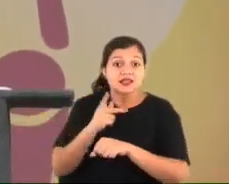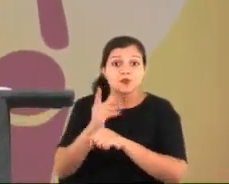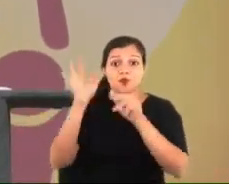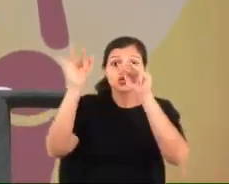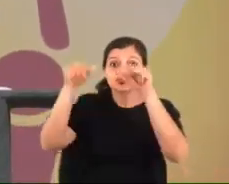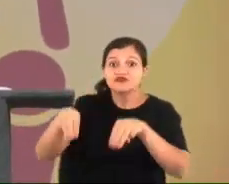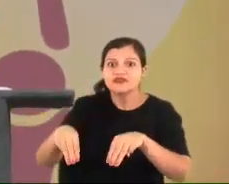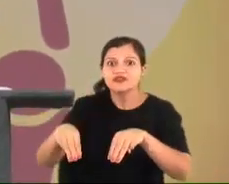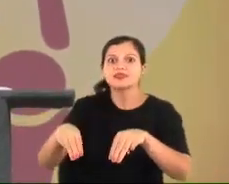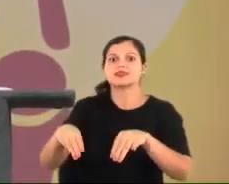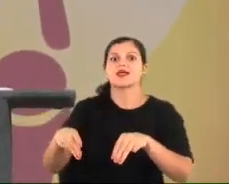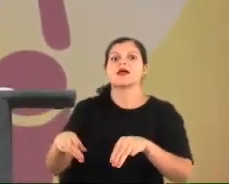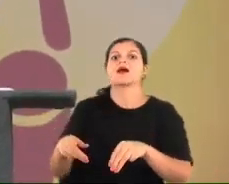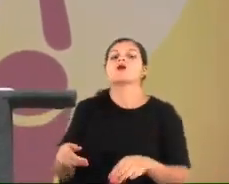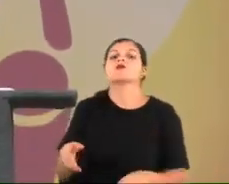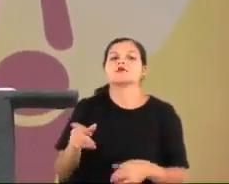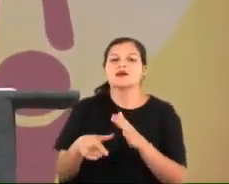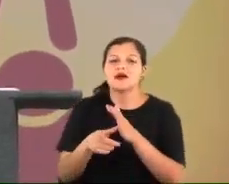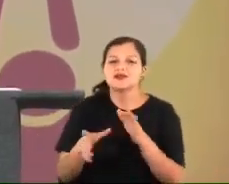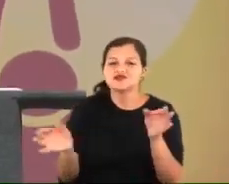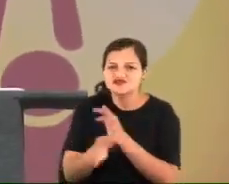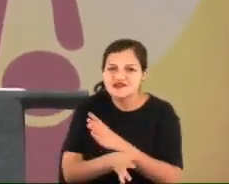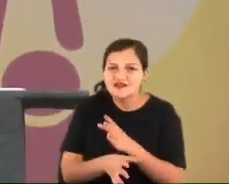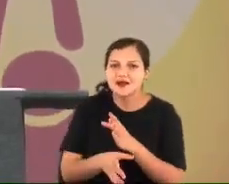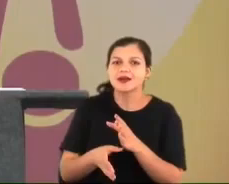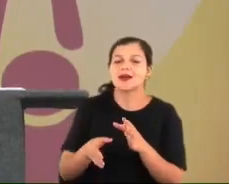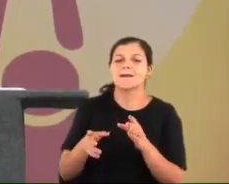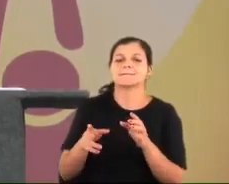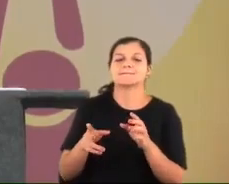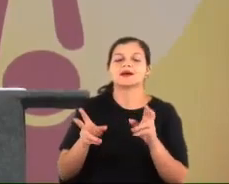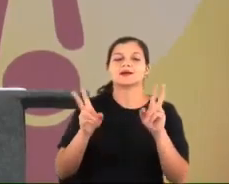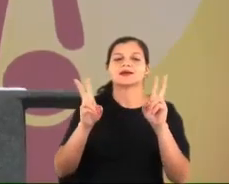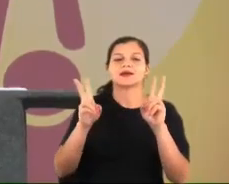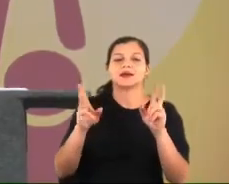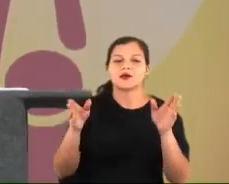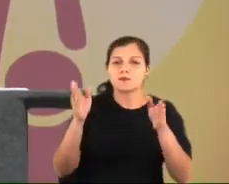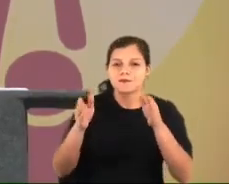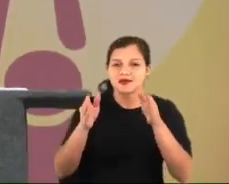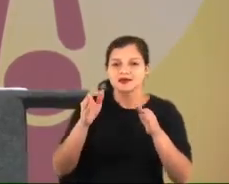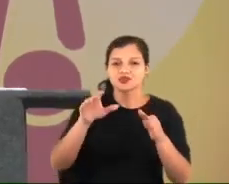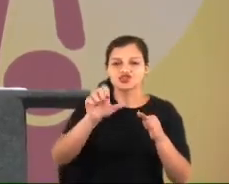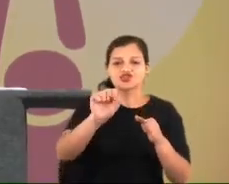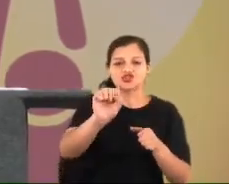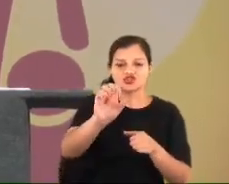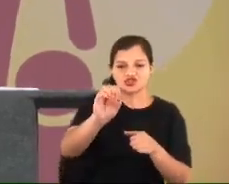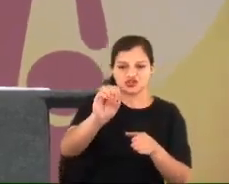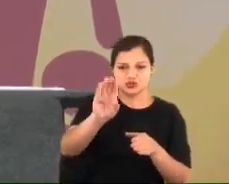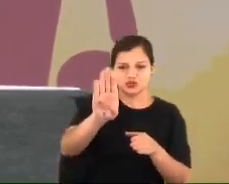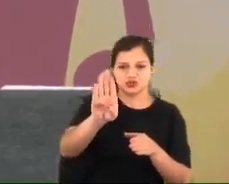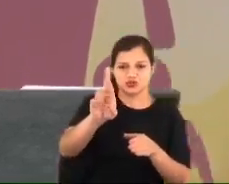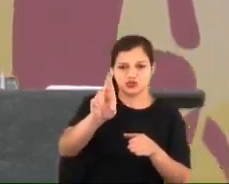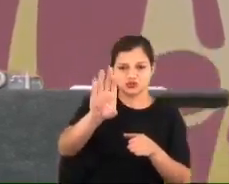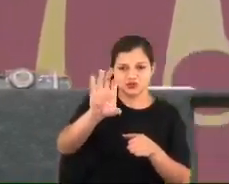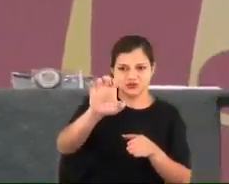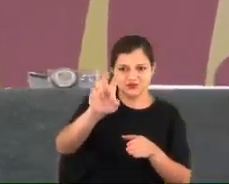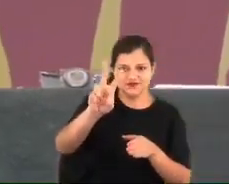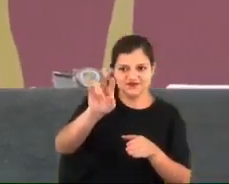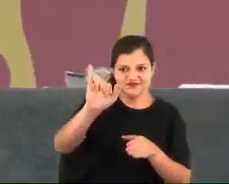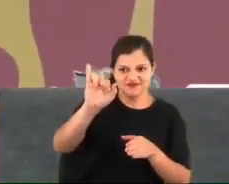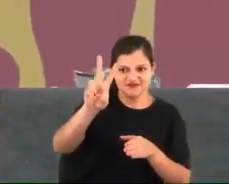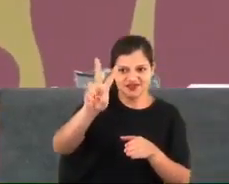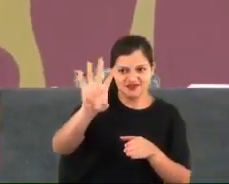última instrução, que é o fechamento. Chama de sobrevivência, a sobrevivência na selva. Aí o sargento foi lá, levou a